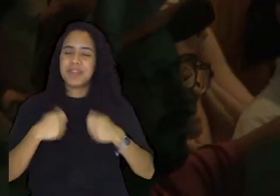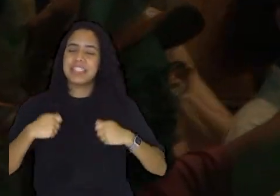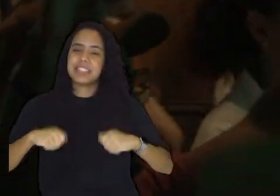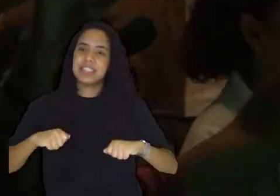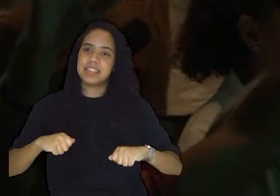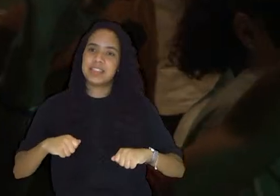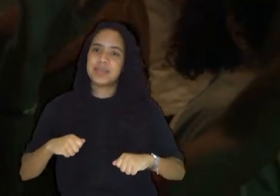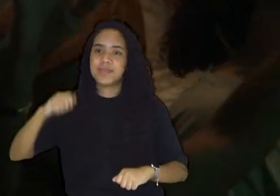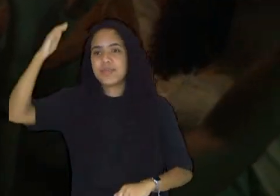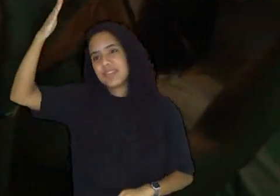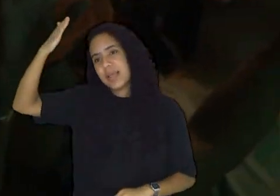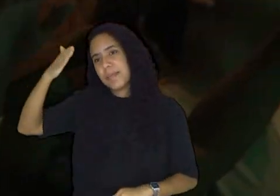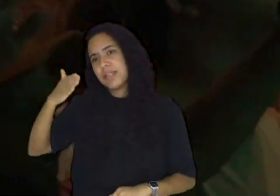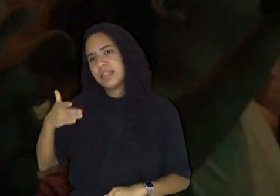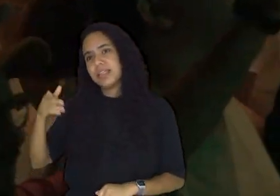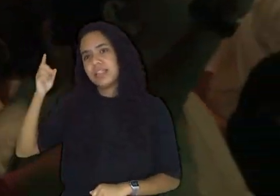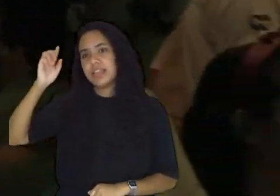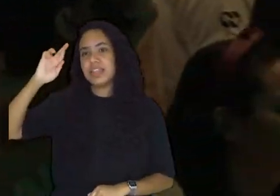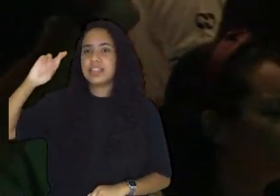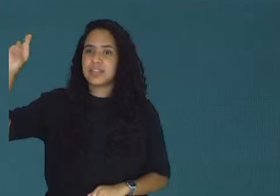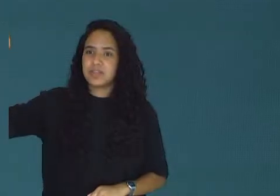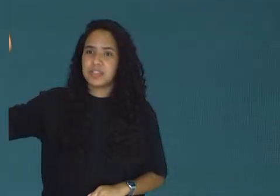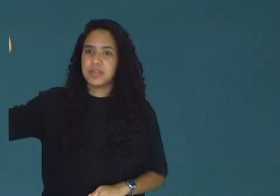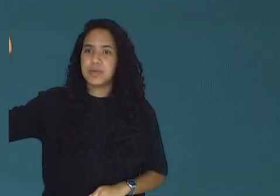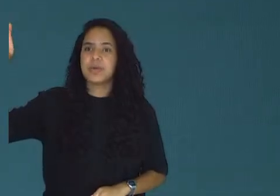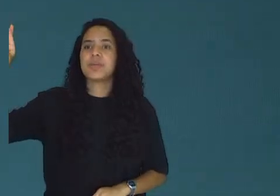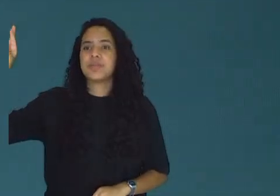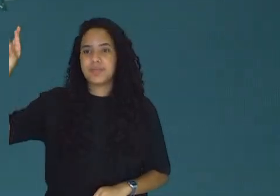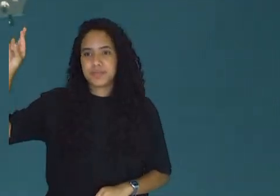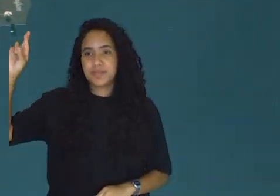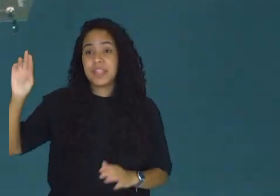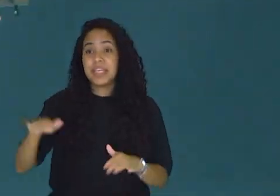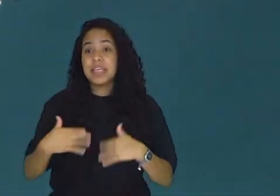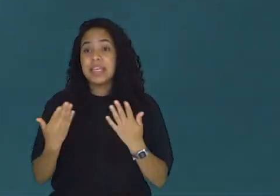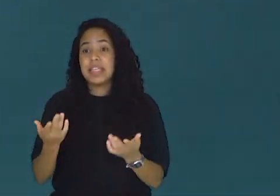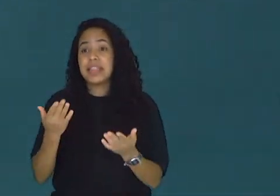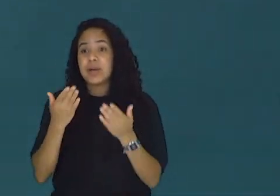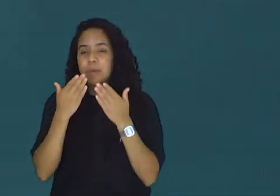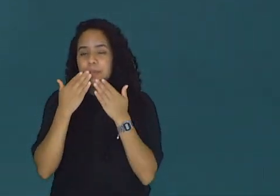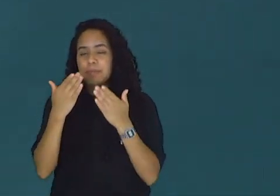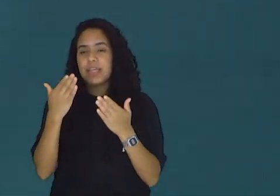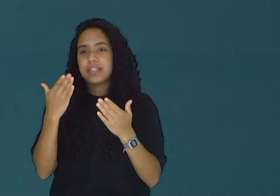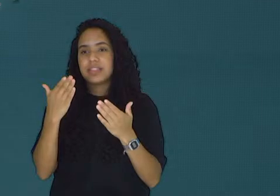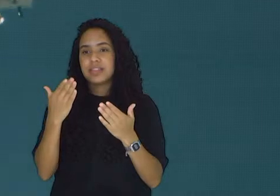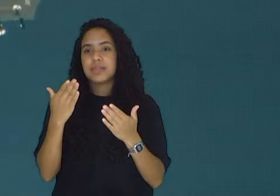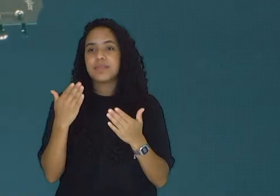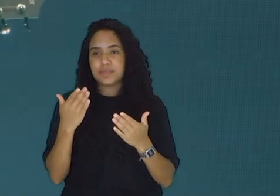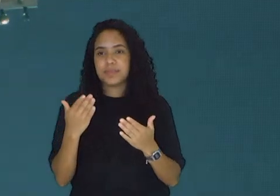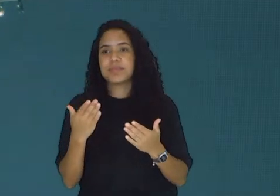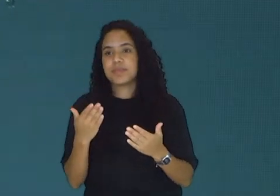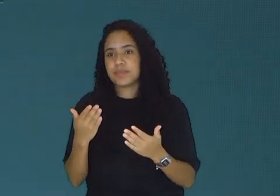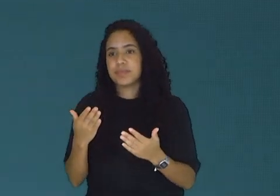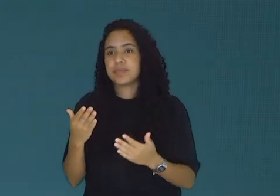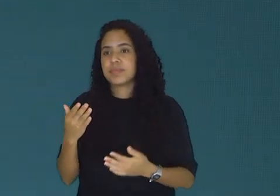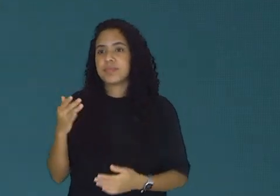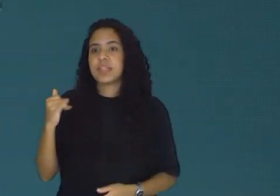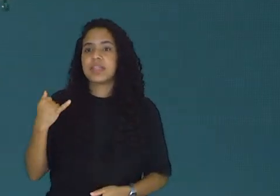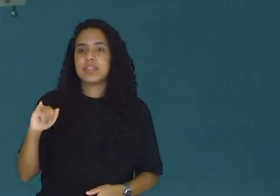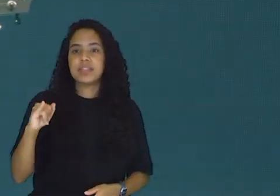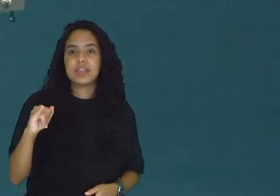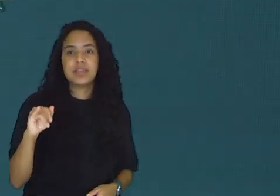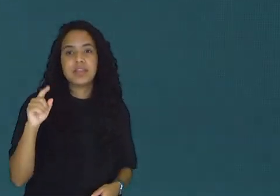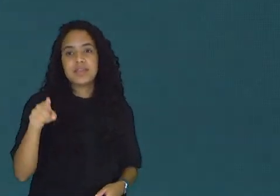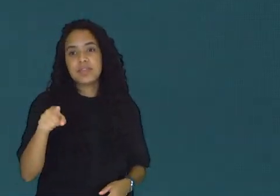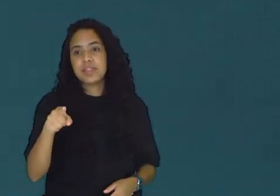que o Senhor precisa vir sobre a área da sua saúde. Se você entende que o Senhor precisa vir na sua